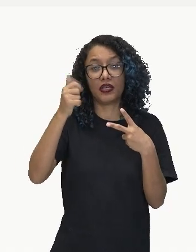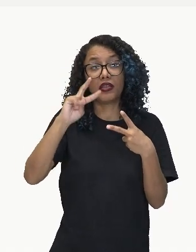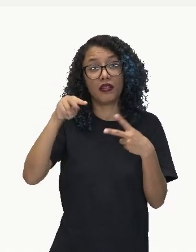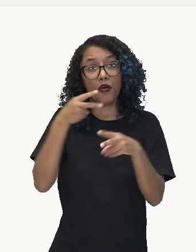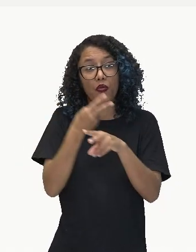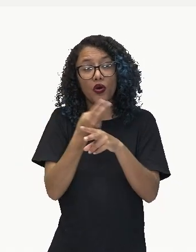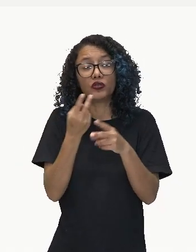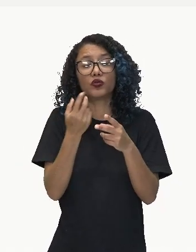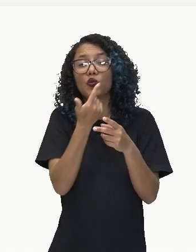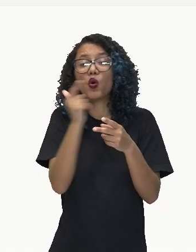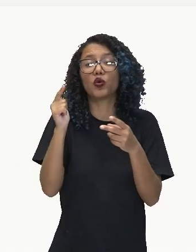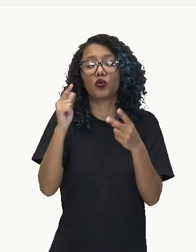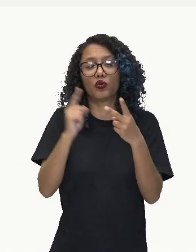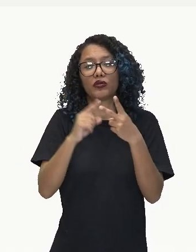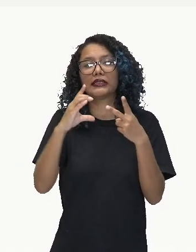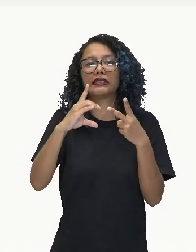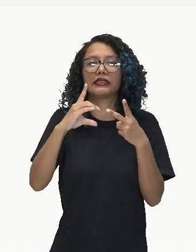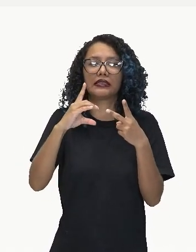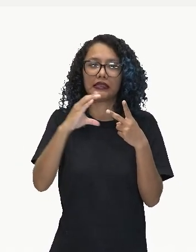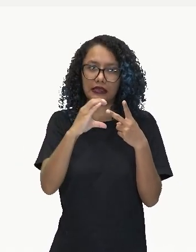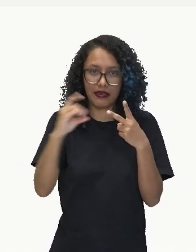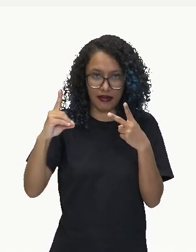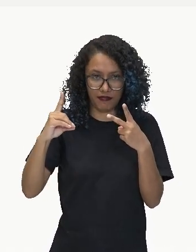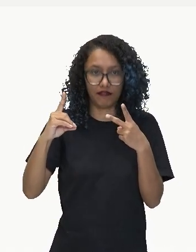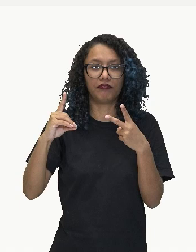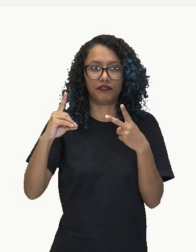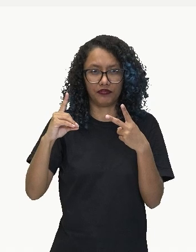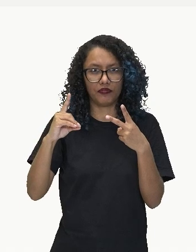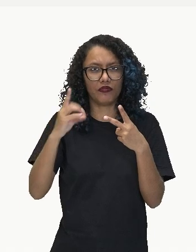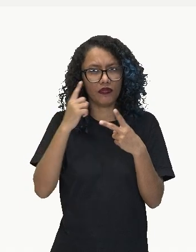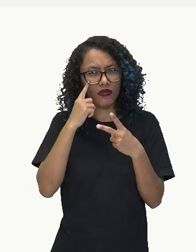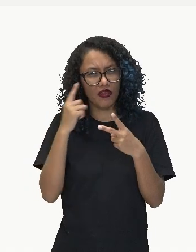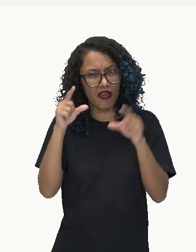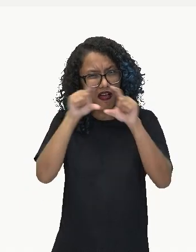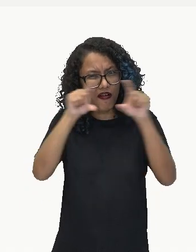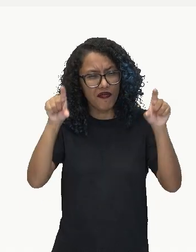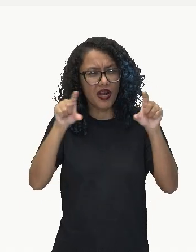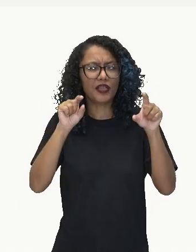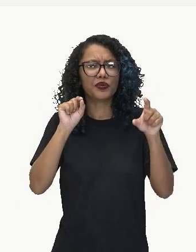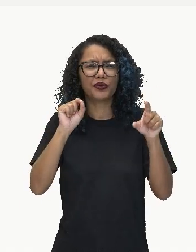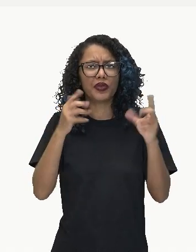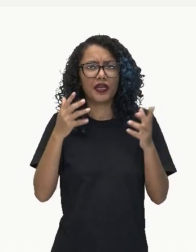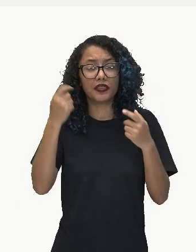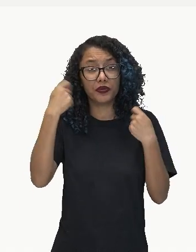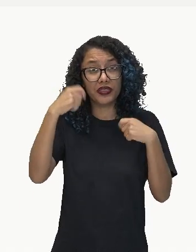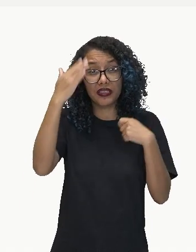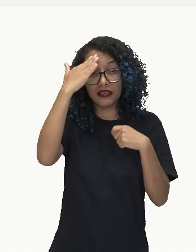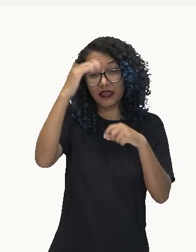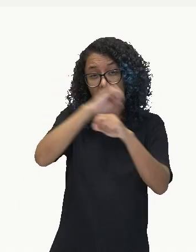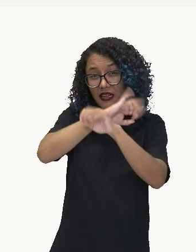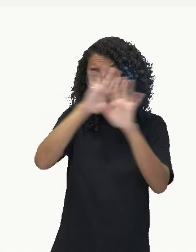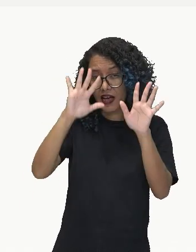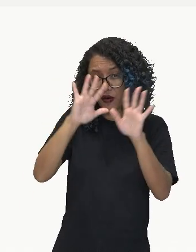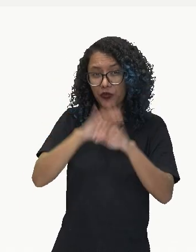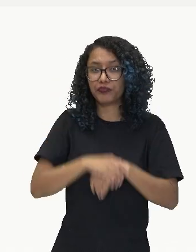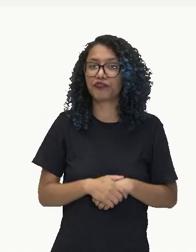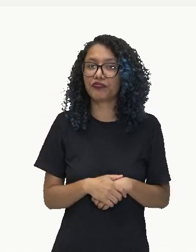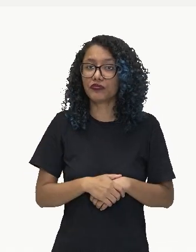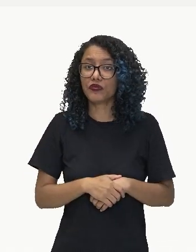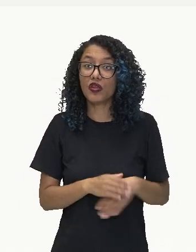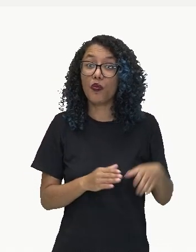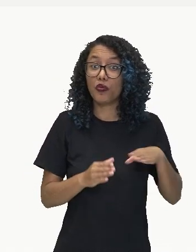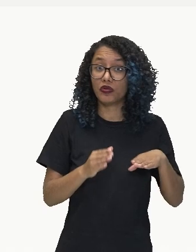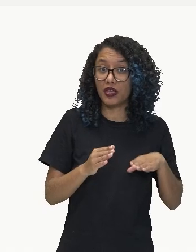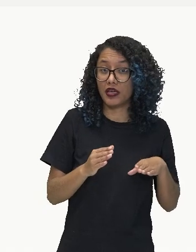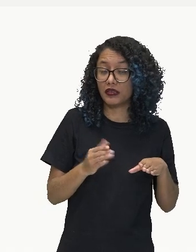direto. Olha, o interessante entender aqui nesse pequeno parágrafo é que, assim como na língua portuguesa, no espanhol,